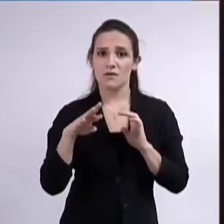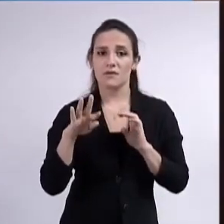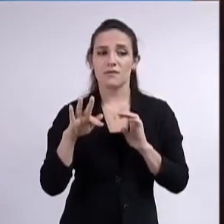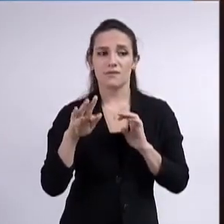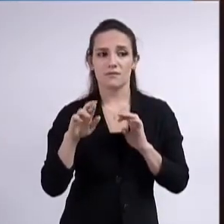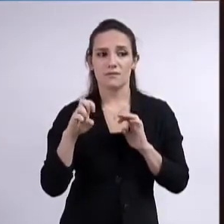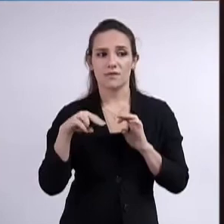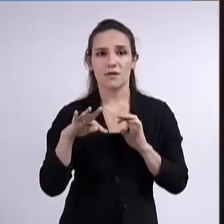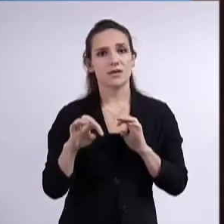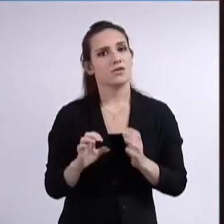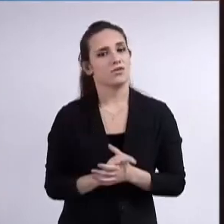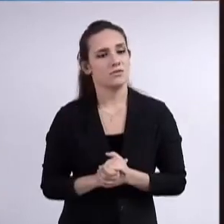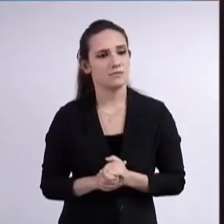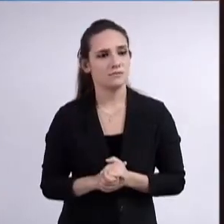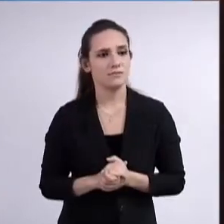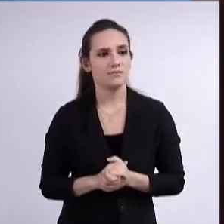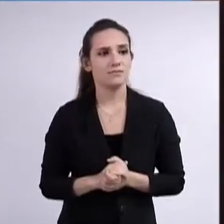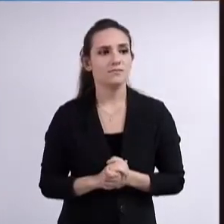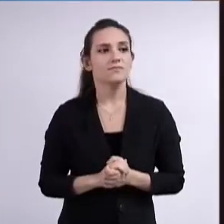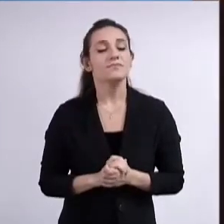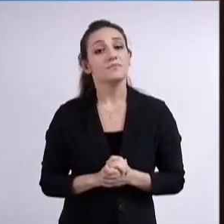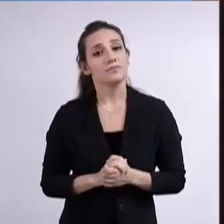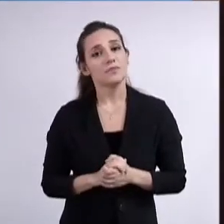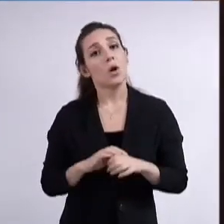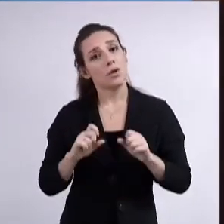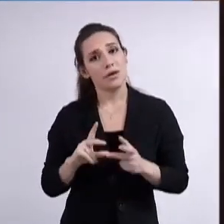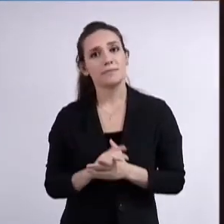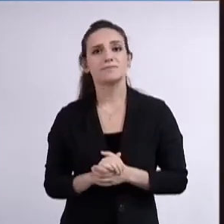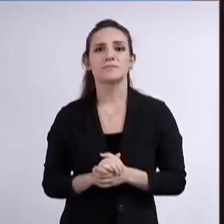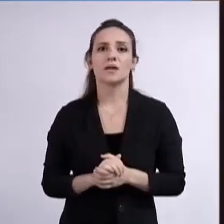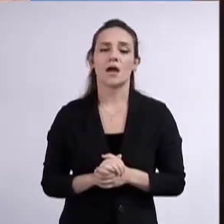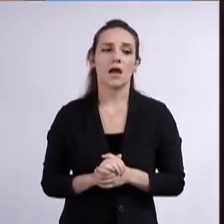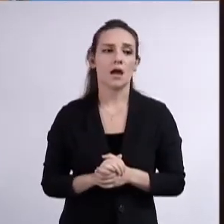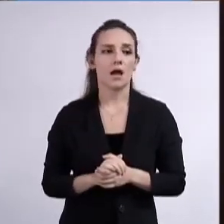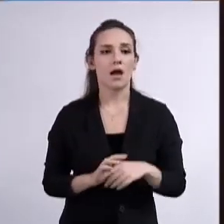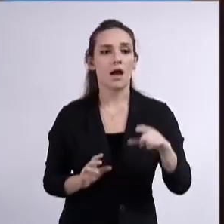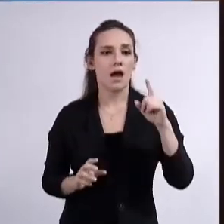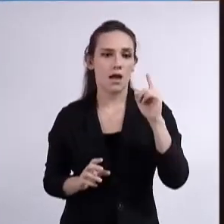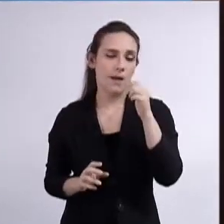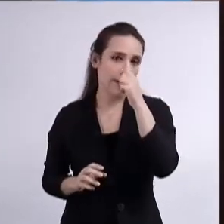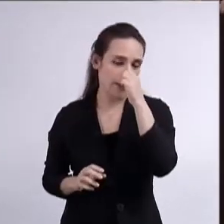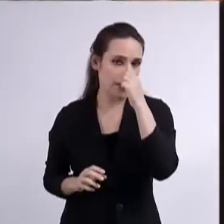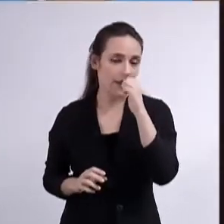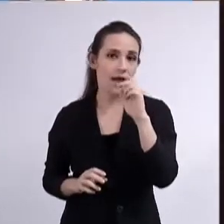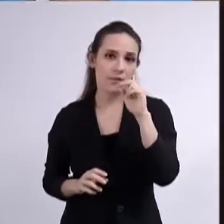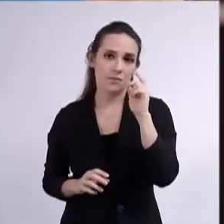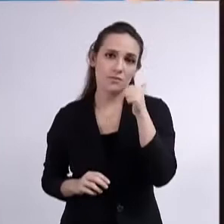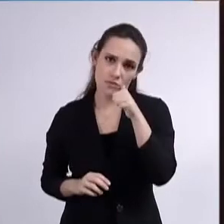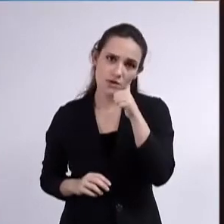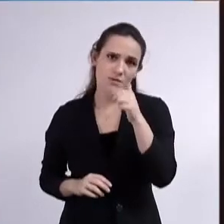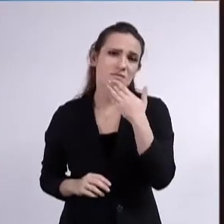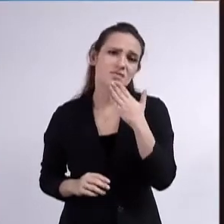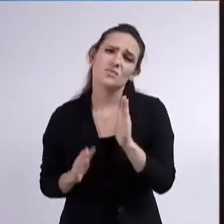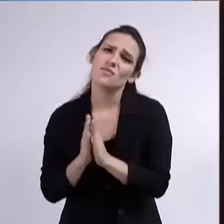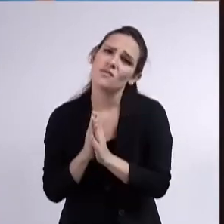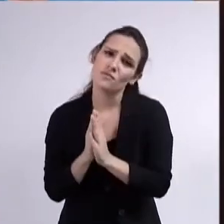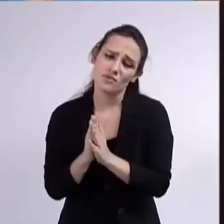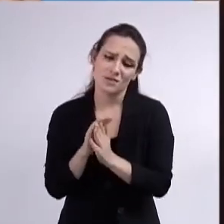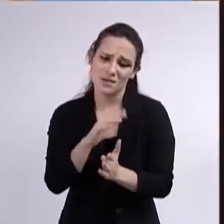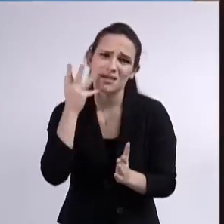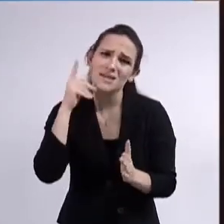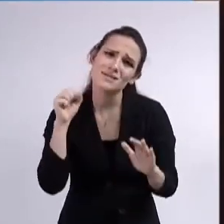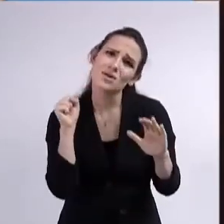Aí eu perguntei: e o pai dessa criança? Sabe onde fala? Está preso. E a mãe? A mãe vive na rua, álcool e tal, com